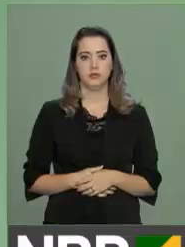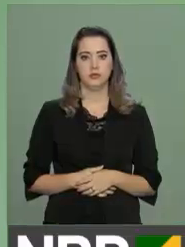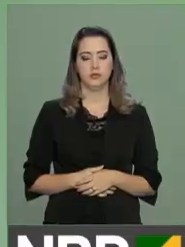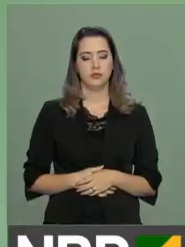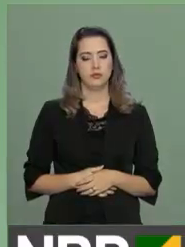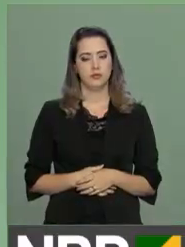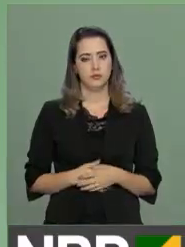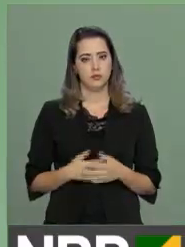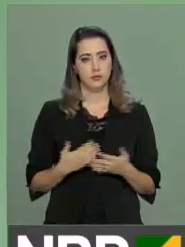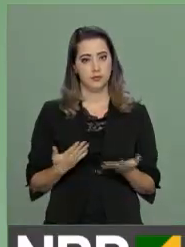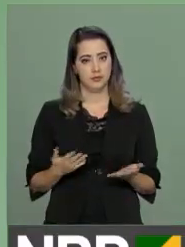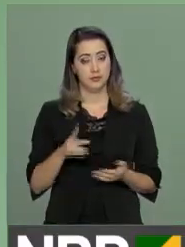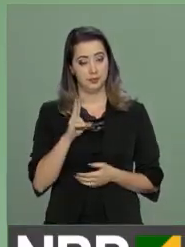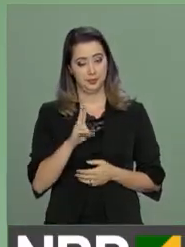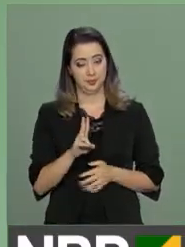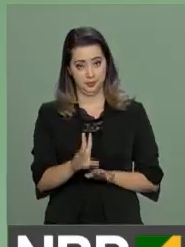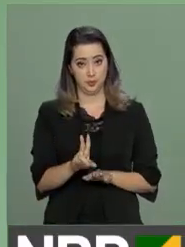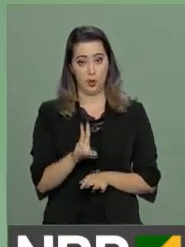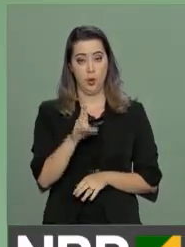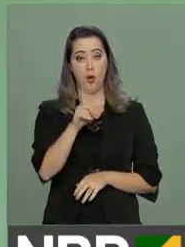Olhe, Zé Carlos